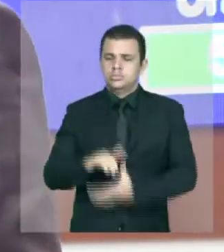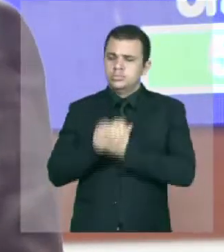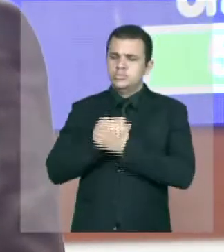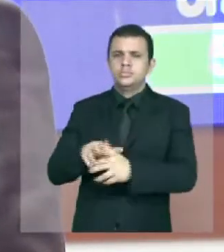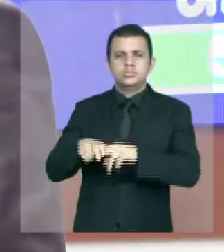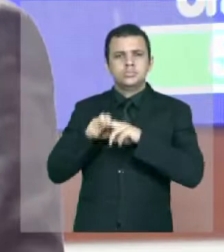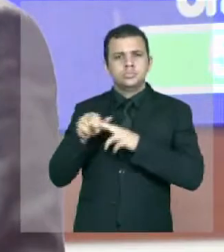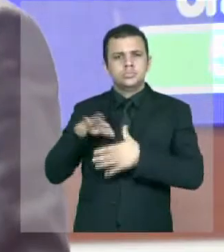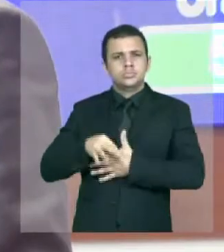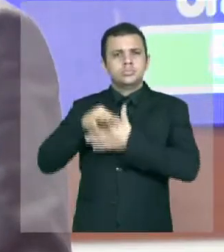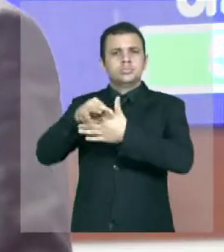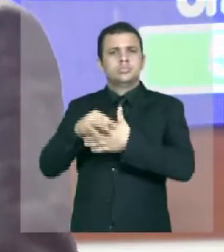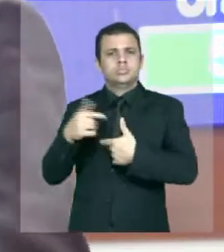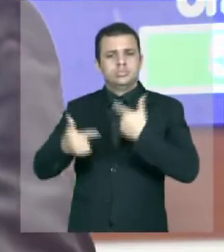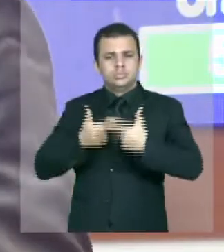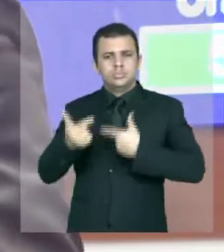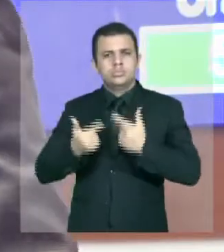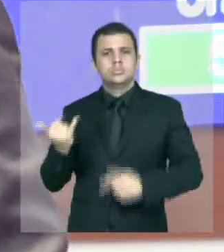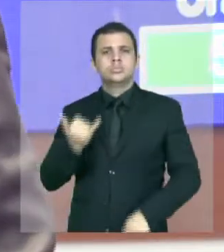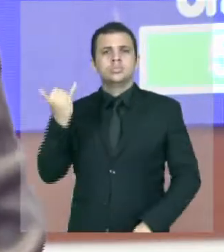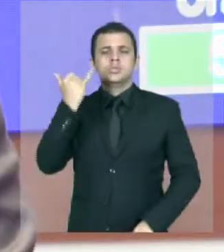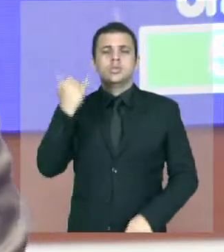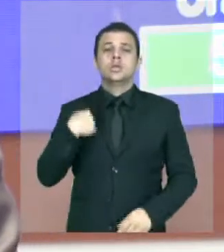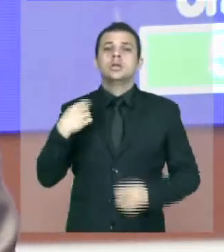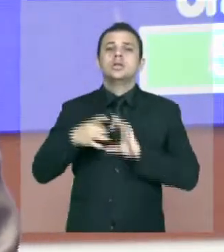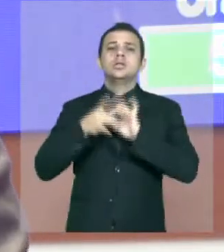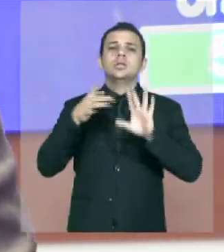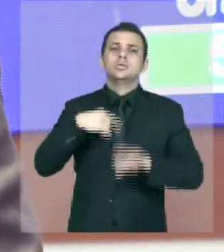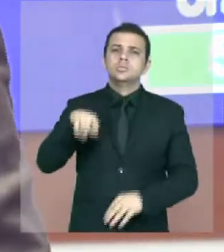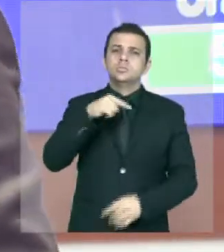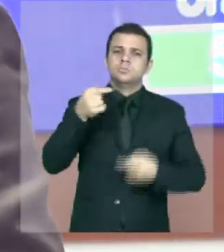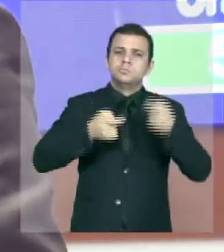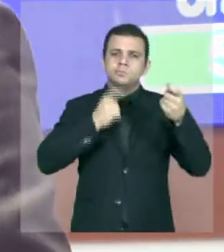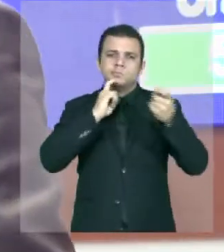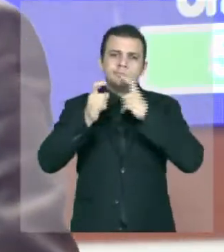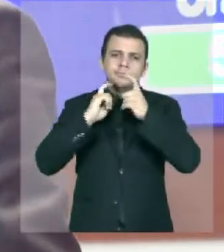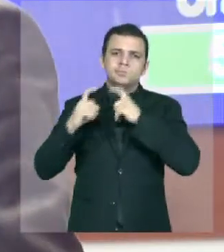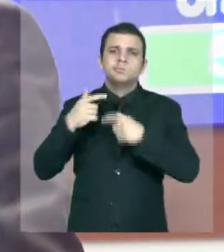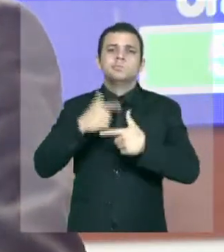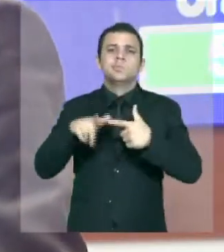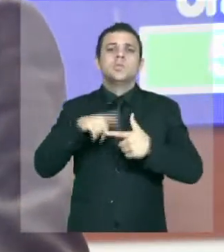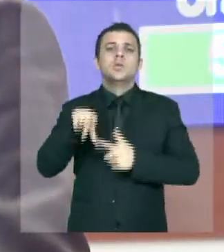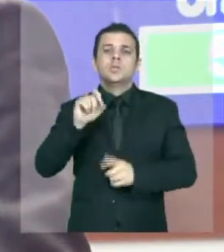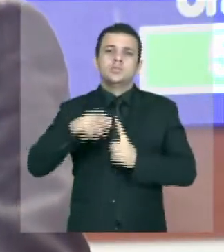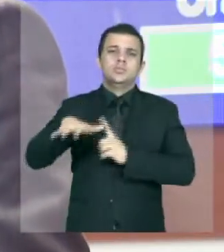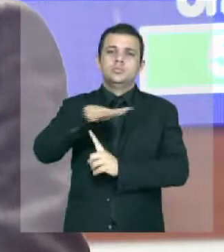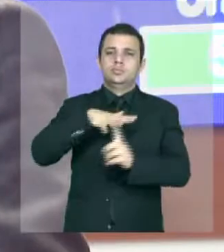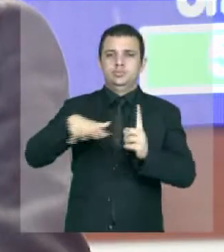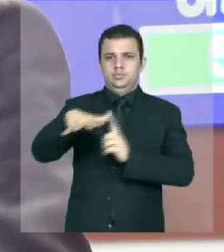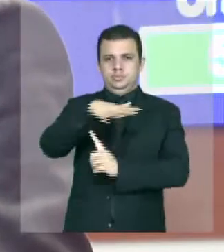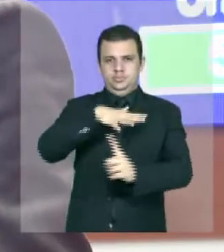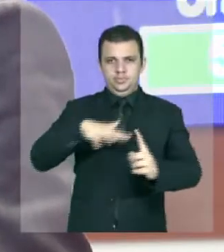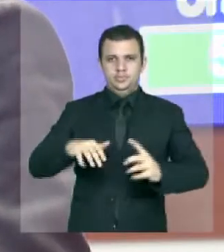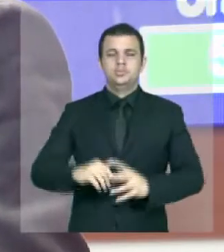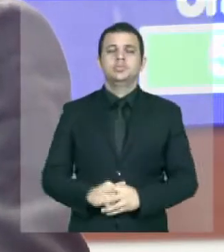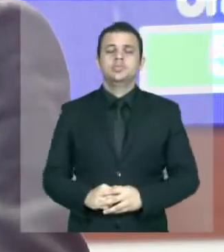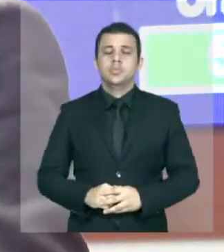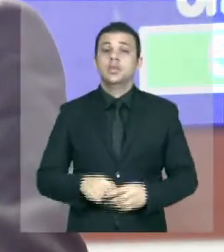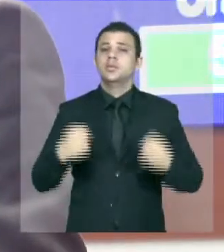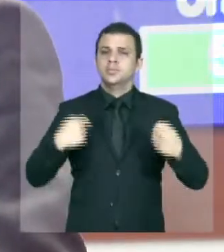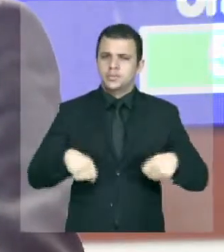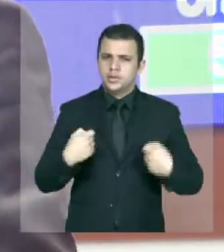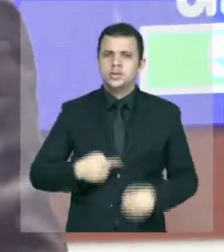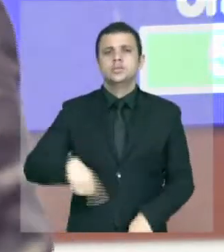iniciativa, nos permitiu discutir essa problemática realmente que envolve o meio ambiente. É preciso que possamos